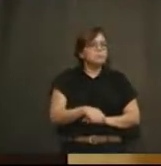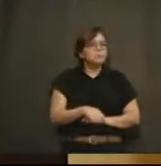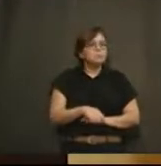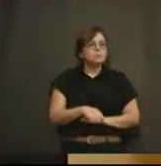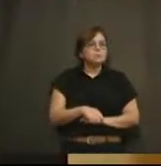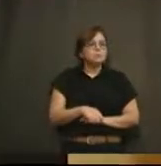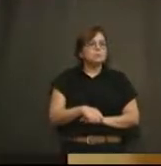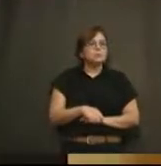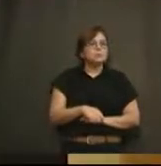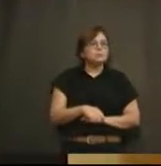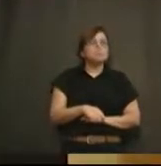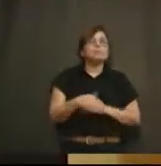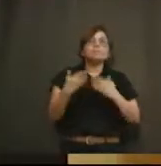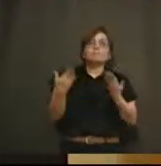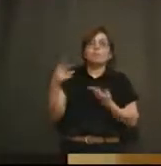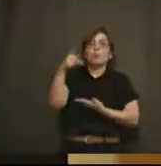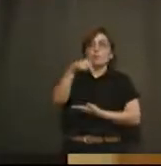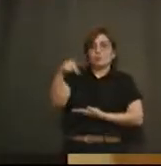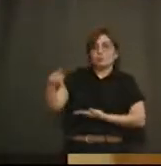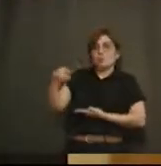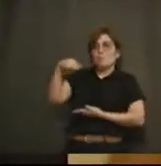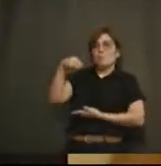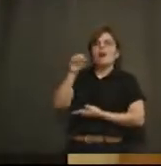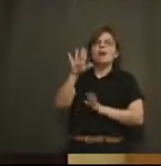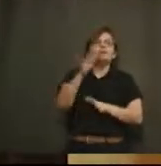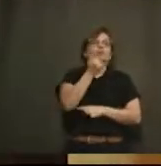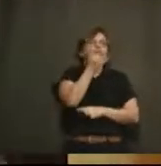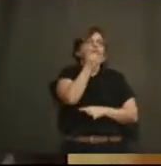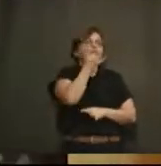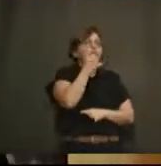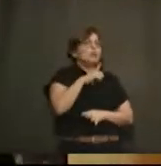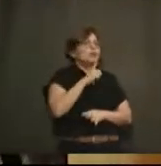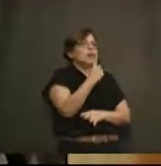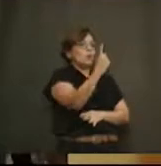Bem, professor Marcelo, eu vou... Opa, ali tem uma...